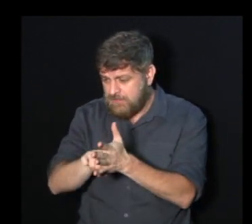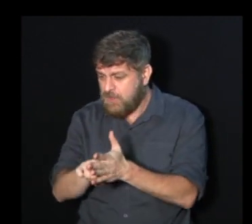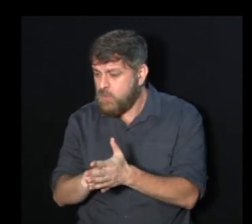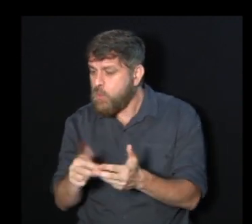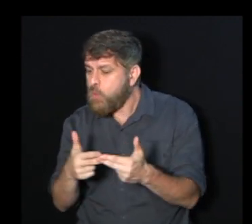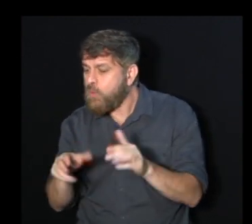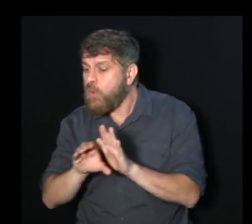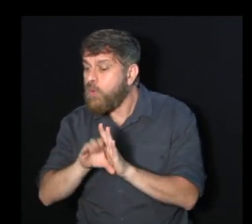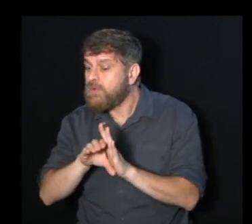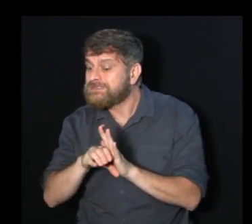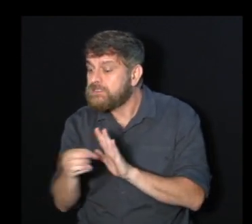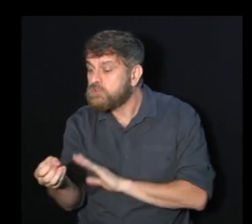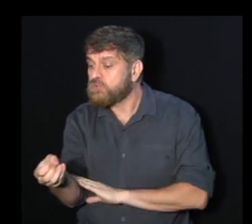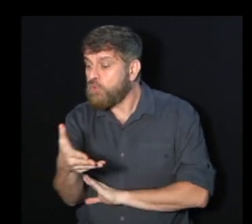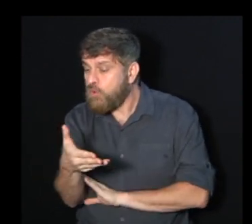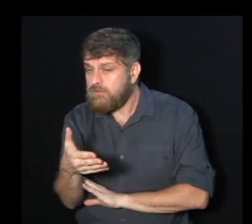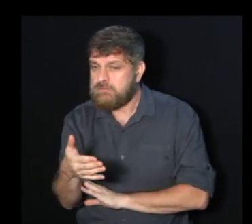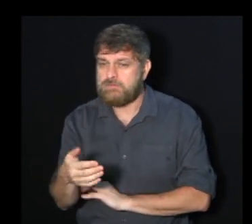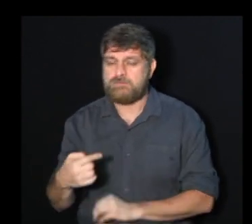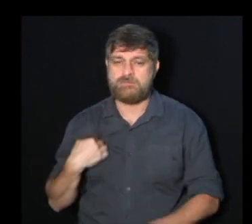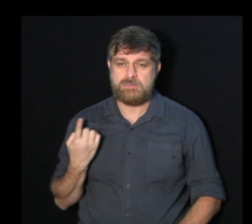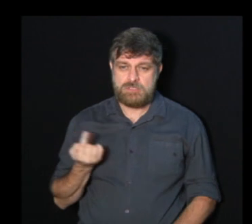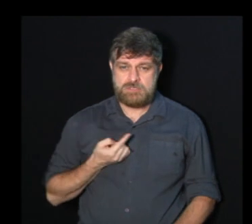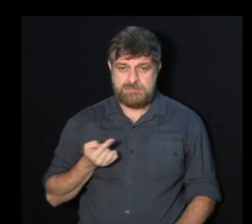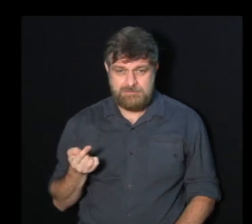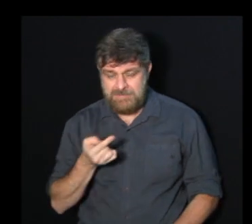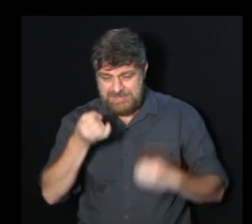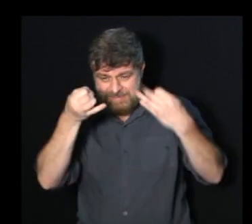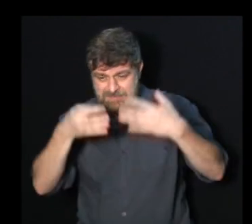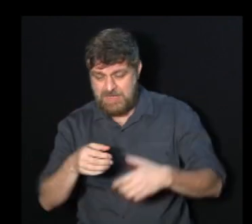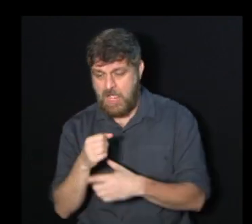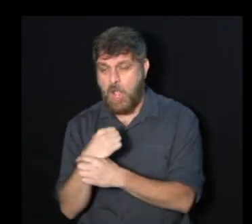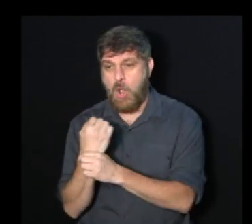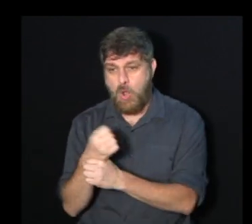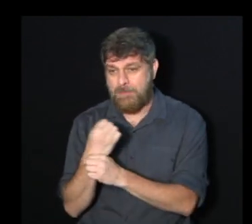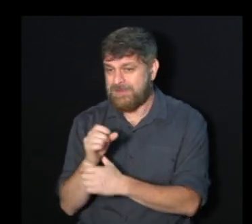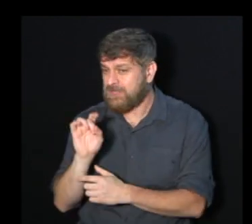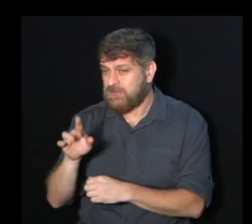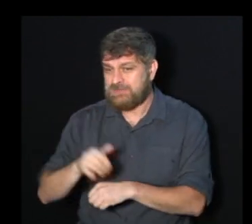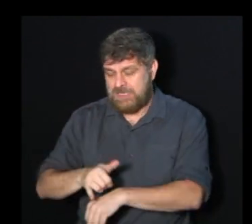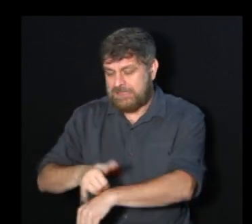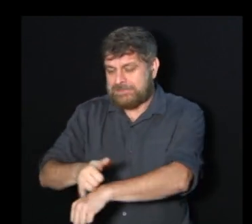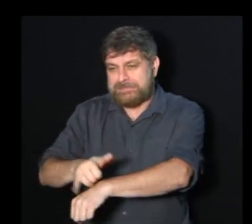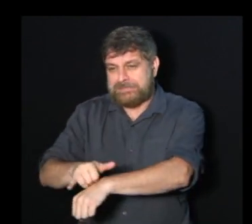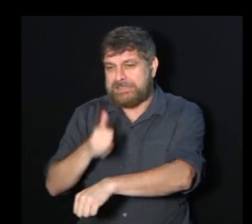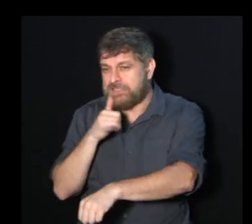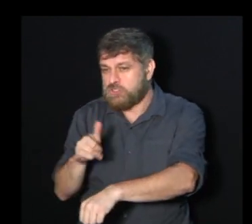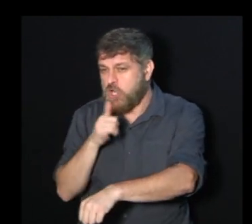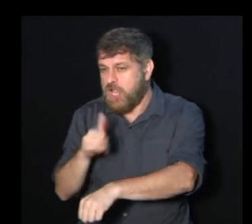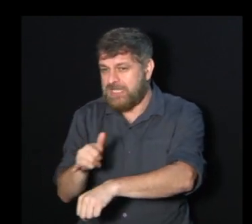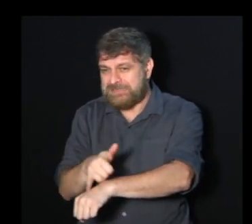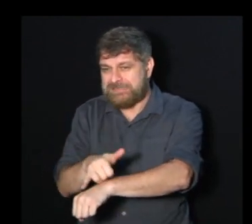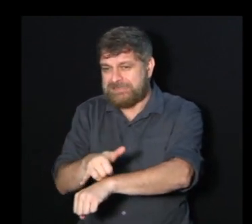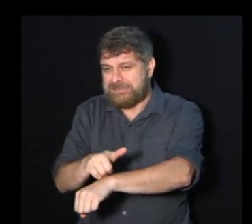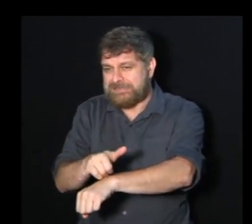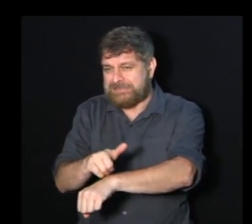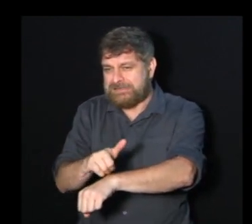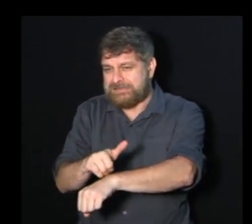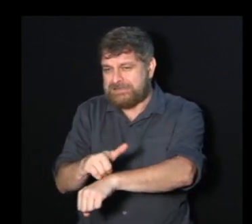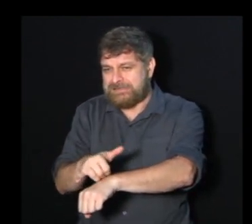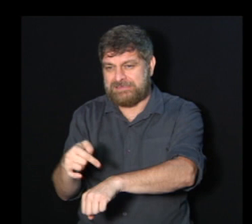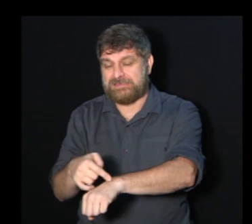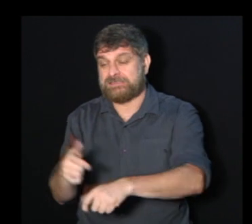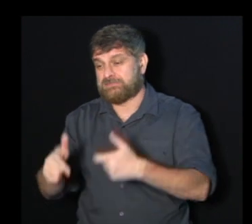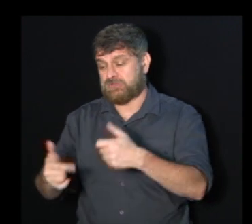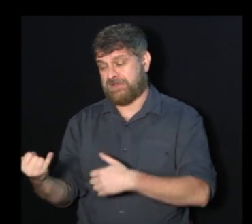novo, né? Então, para falar que fisioterapia não é só choquinho, né? Como o pessoal às vezes usa